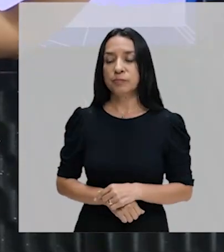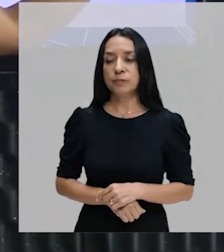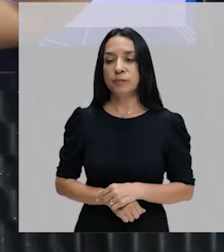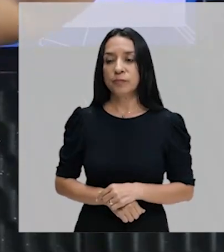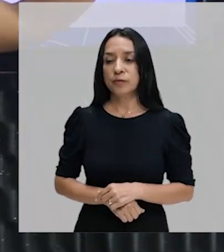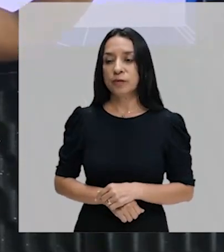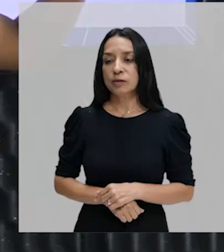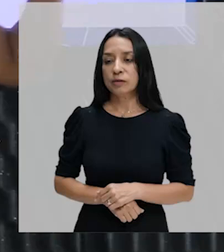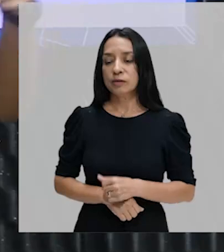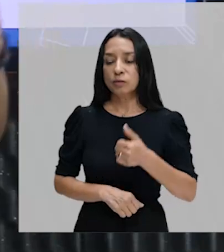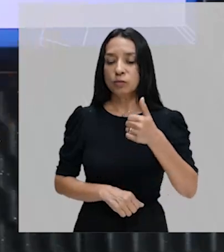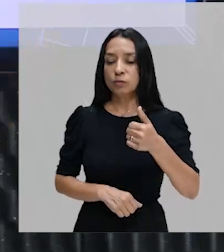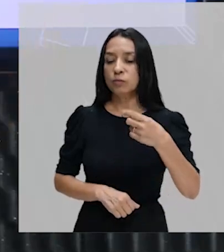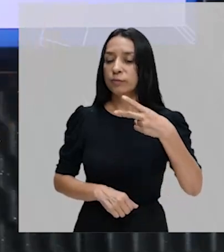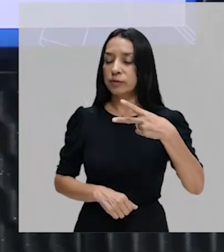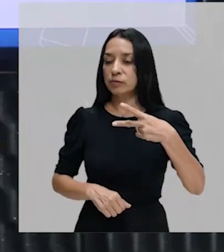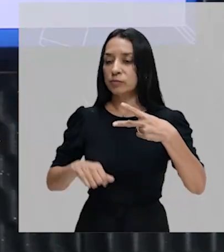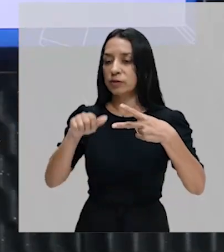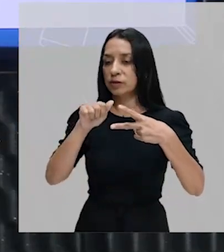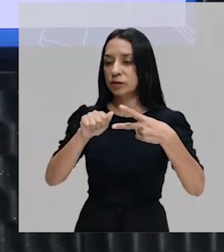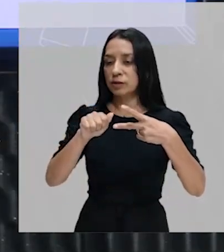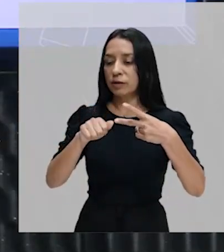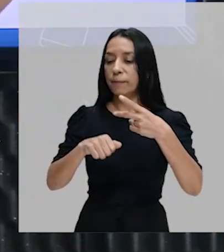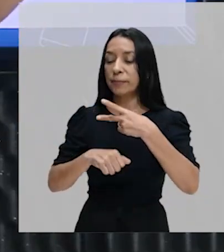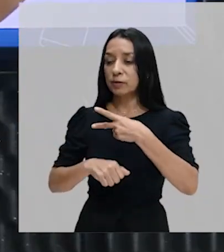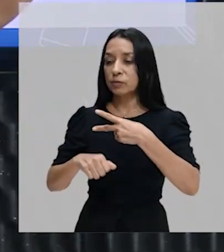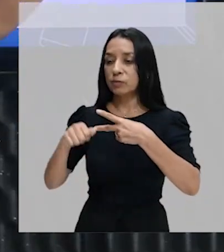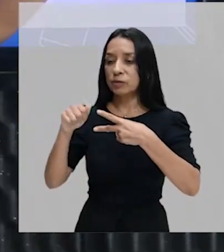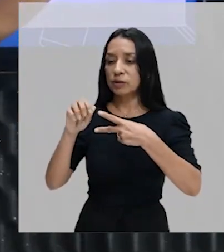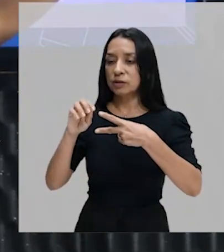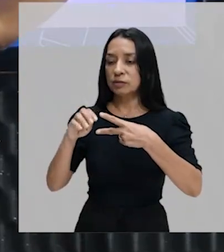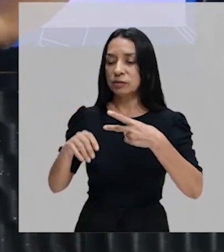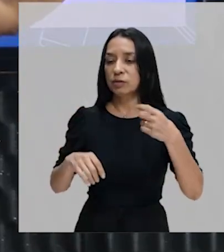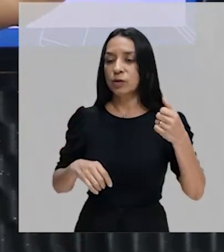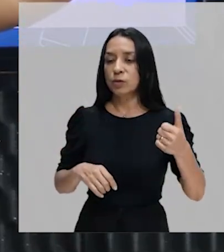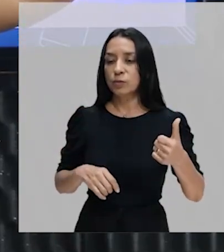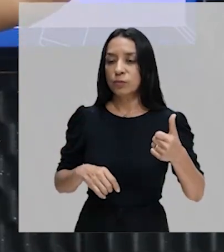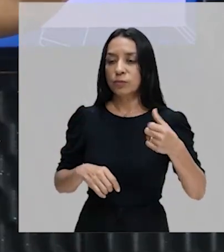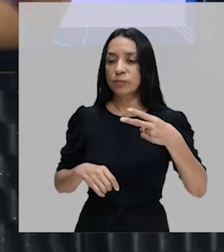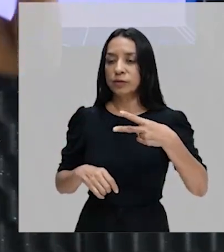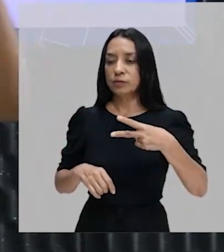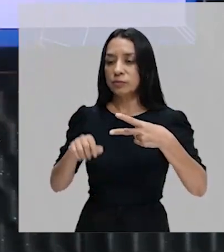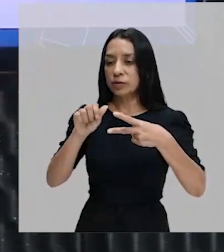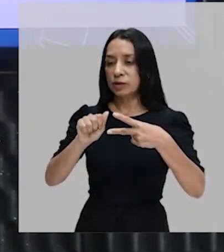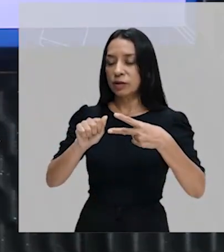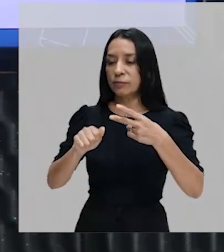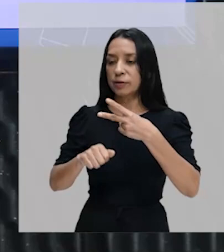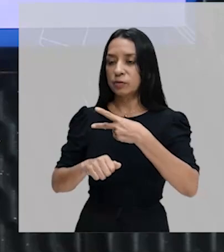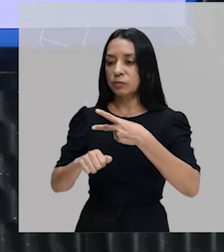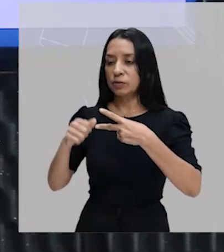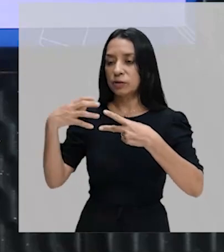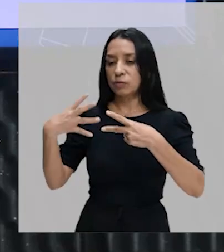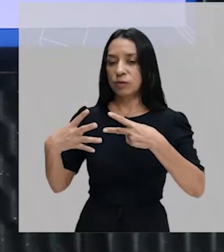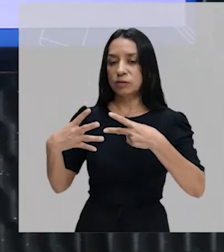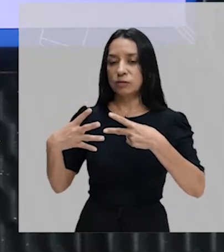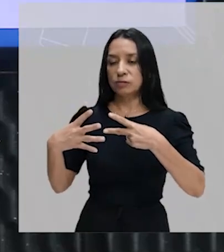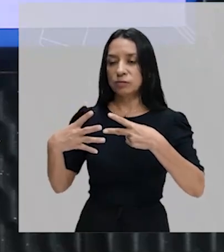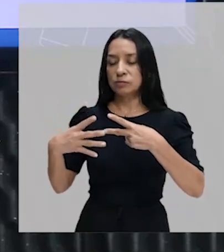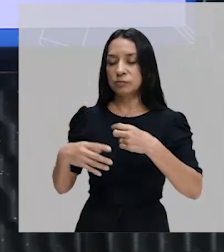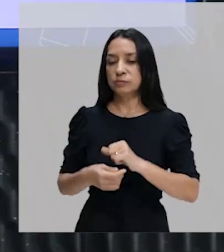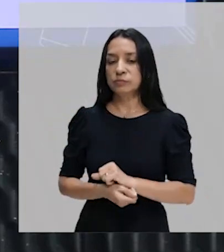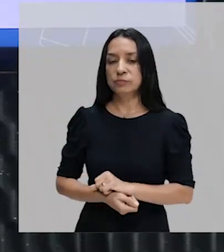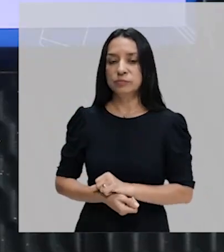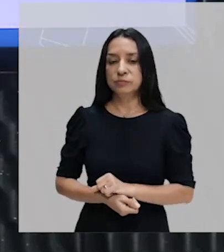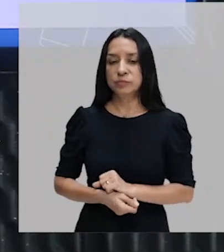1 menor que A menor do que B, ou A entre... Tô doida. 1 menor que A menor do que 4. Então, esse A está compreendido entre 1 e